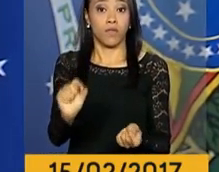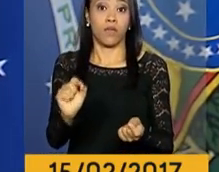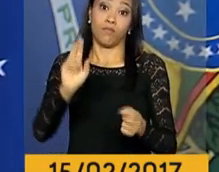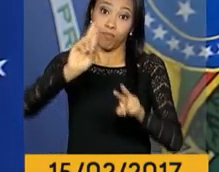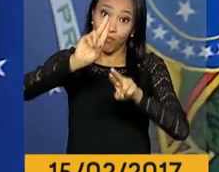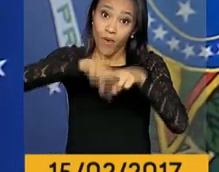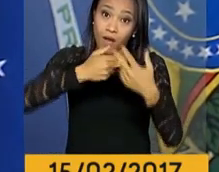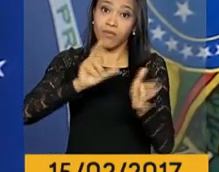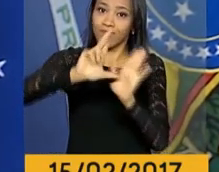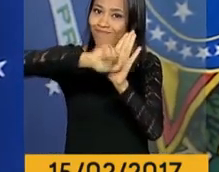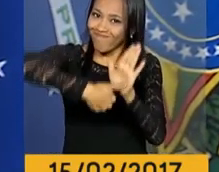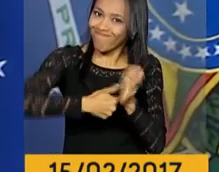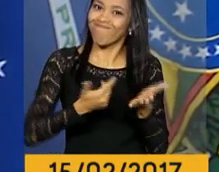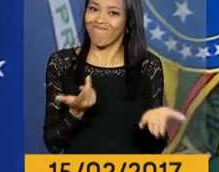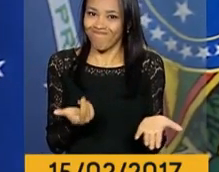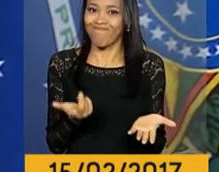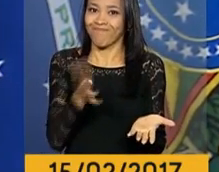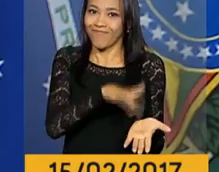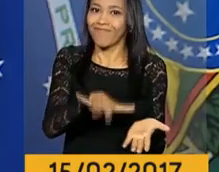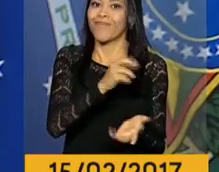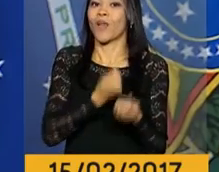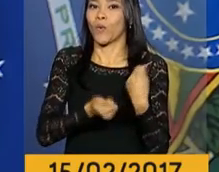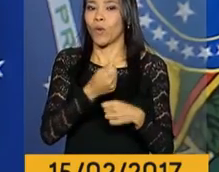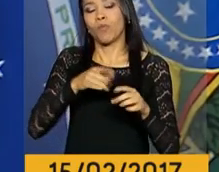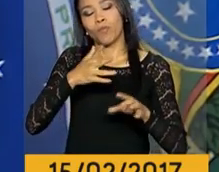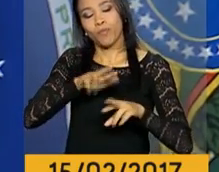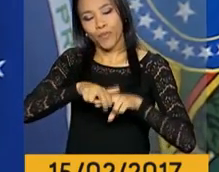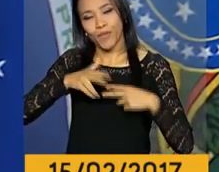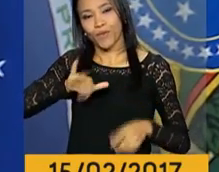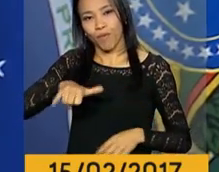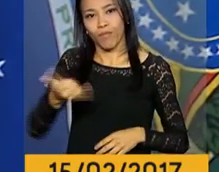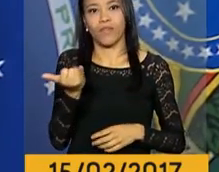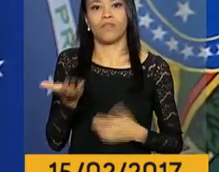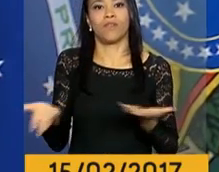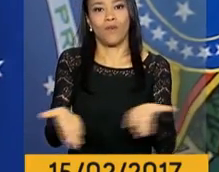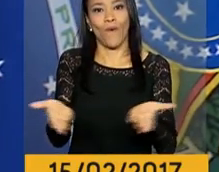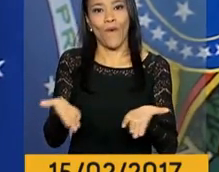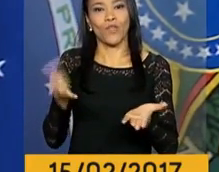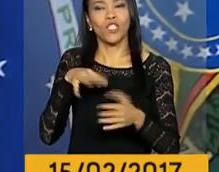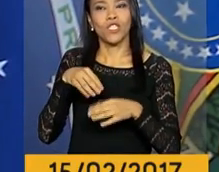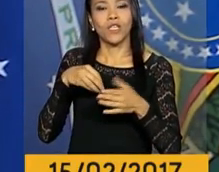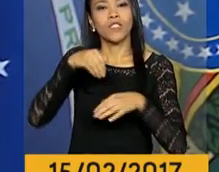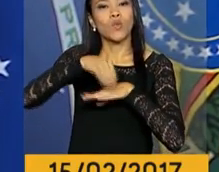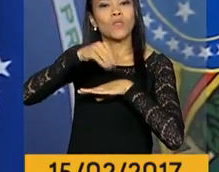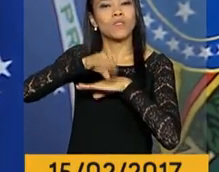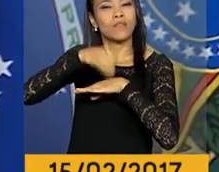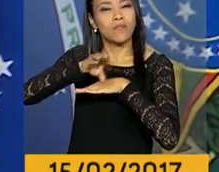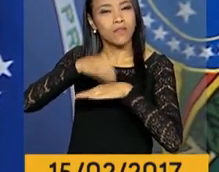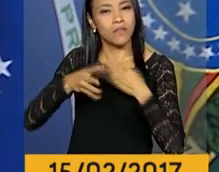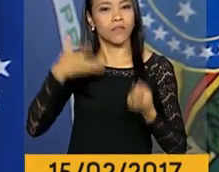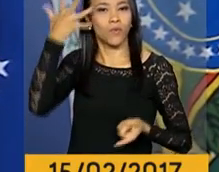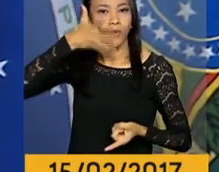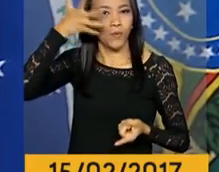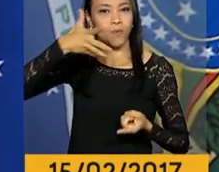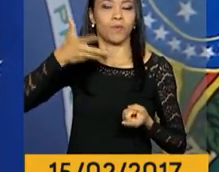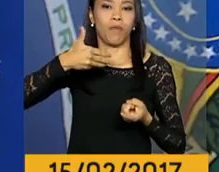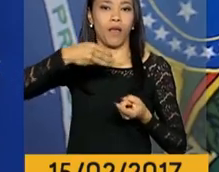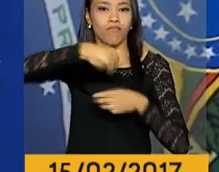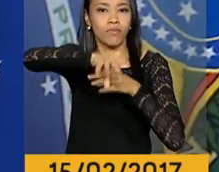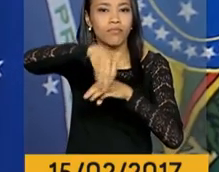recessão. Então eu estou aproveitando estas estas notícias, estas esta fala